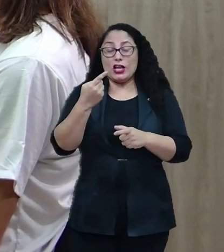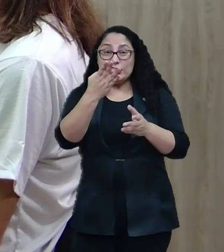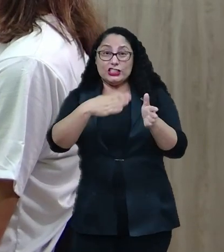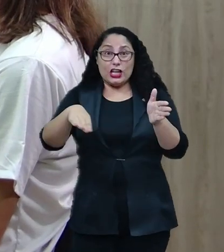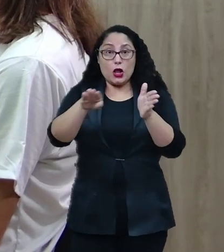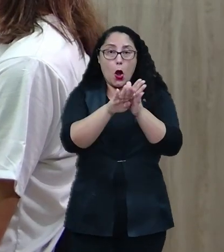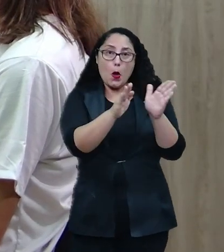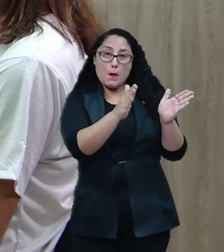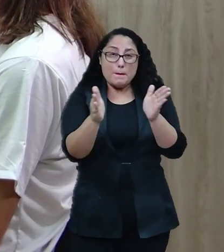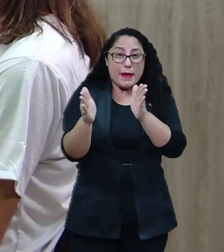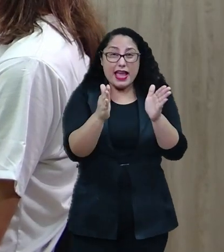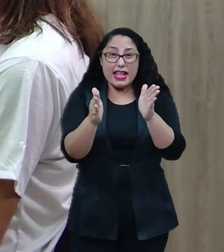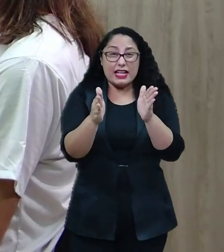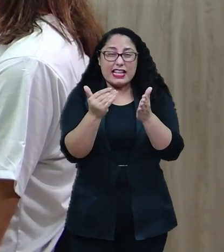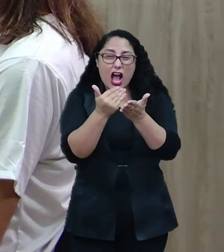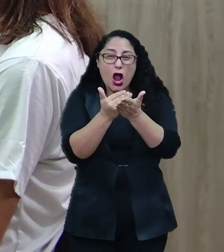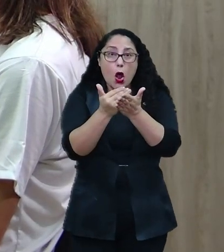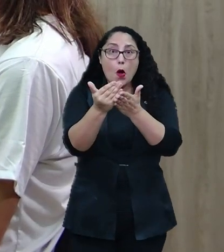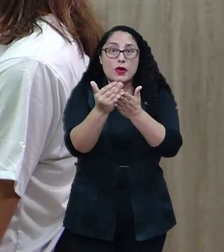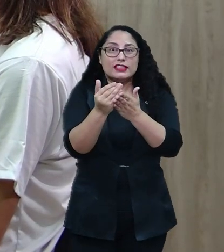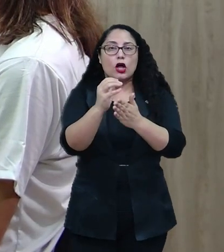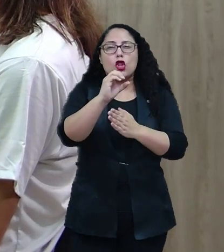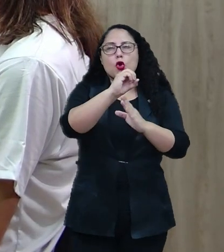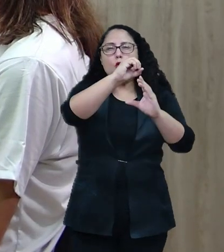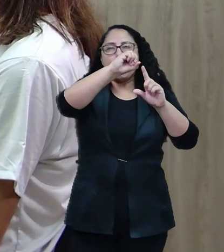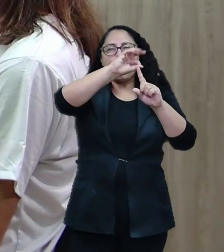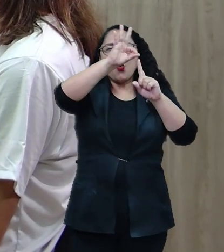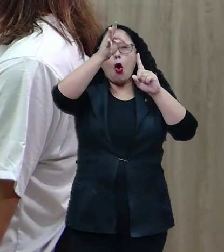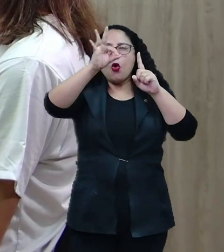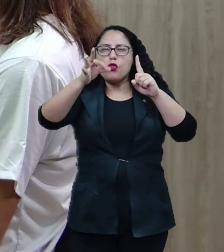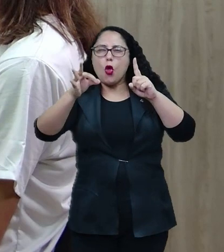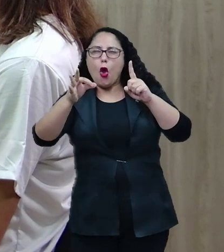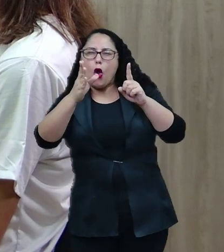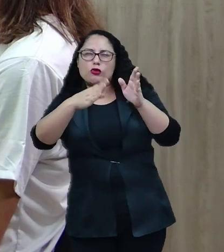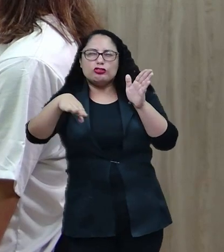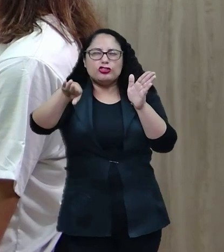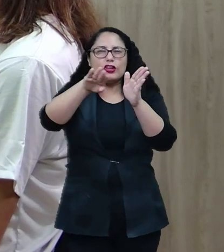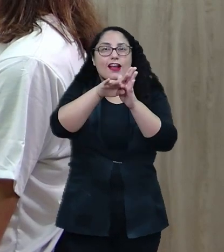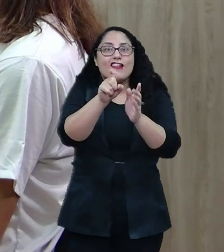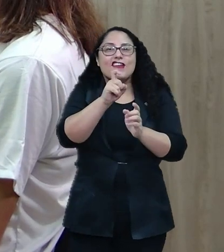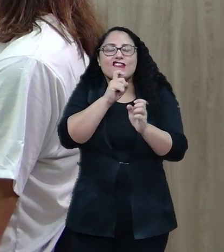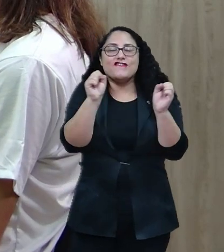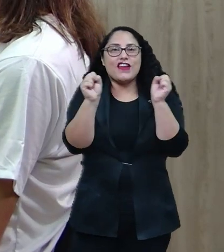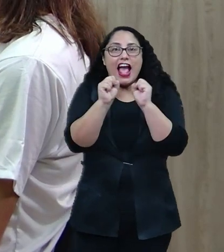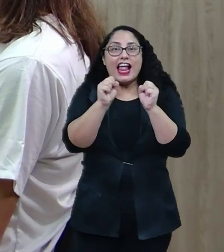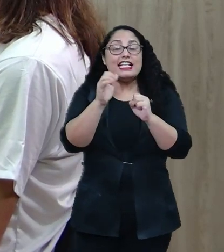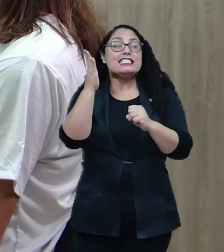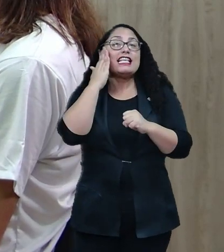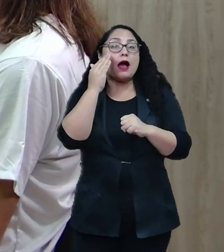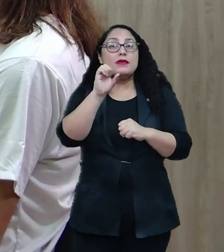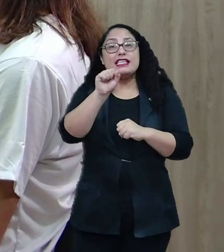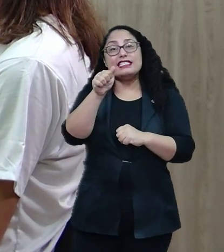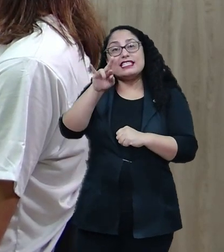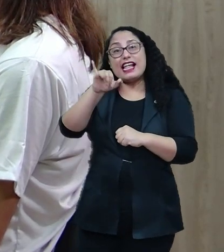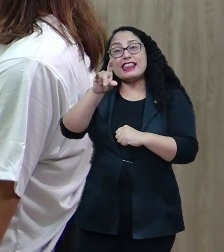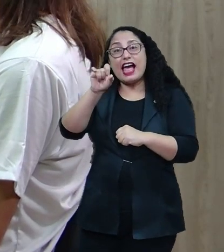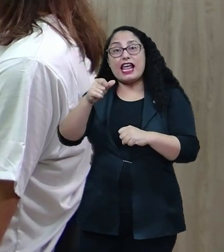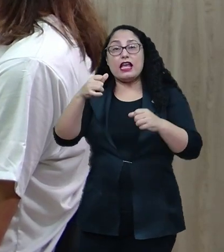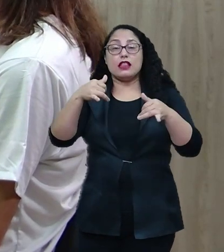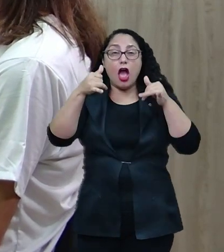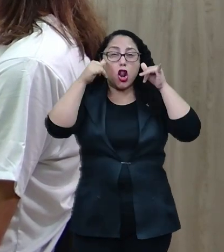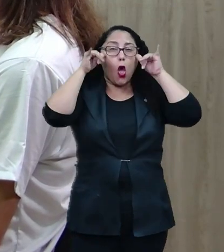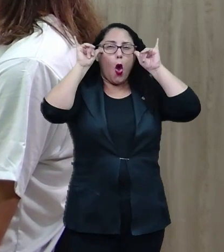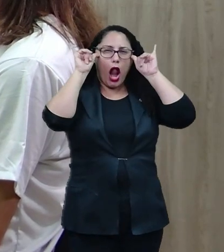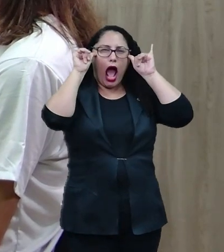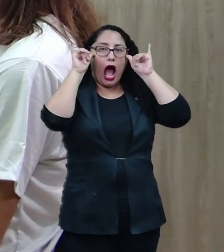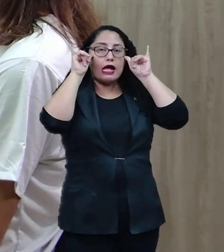chegou num período que estava começando o outono, indo para o inverno. E aí a gente soube que lá em Santarém tinha as touradas. Infelizmente a